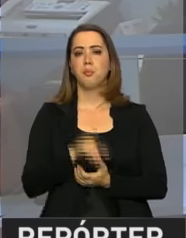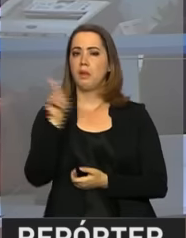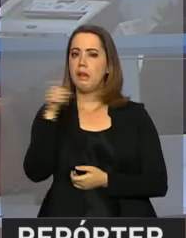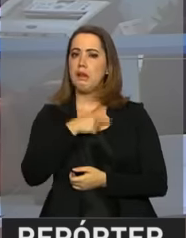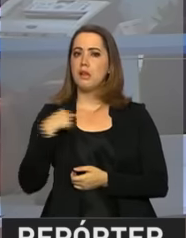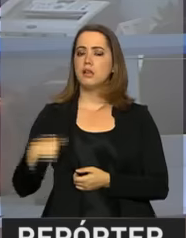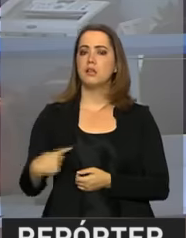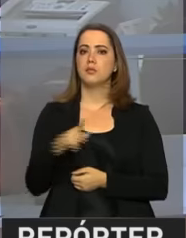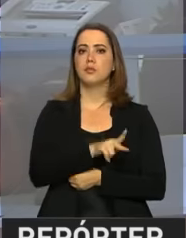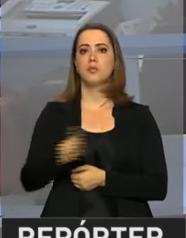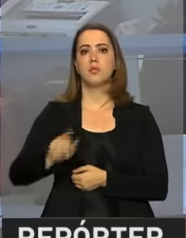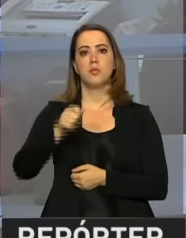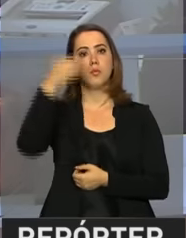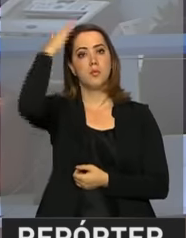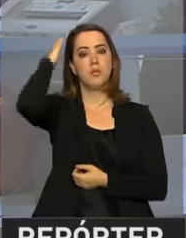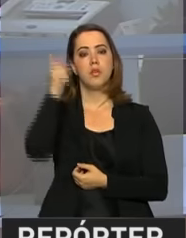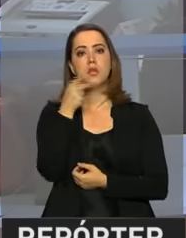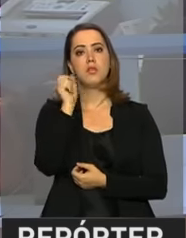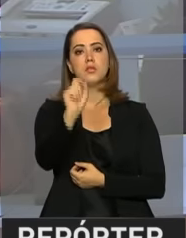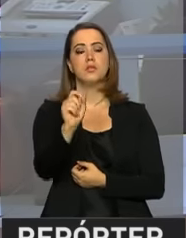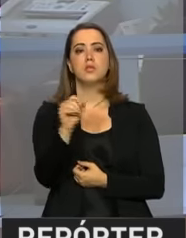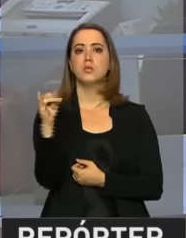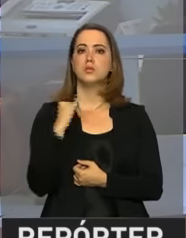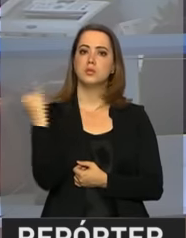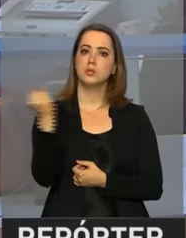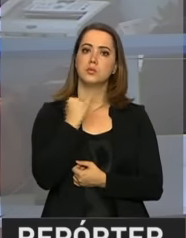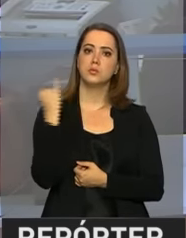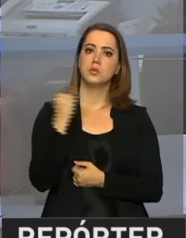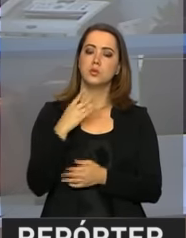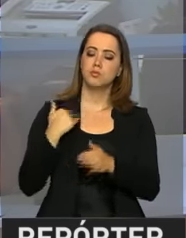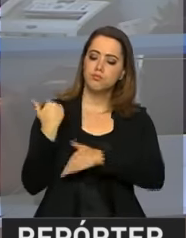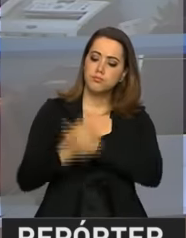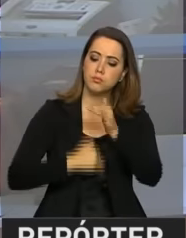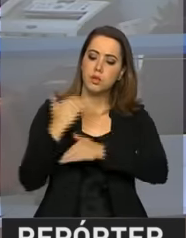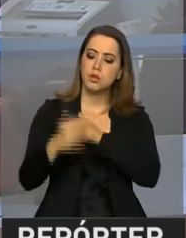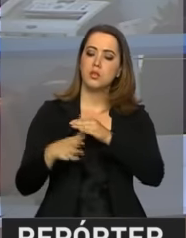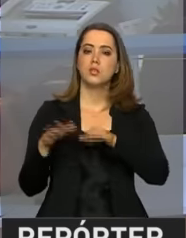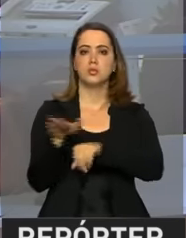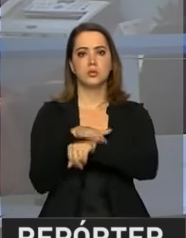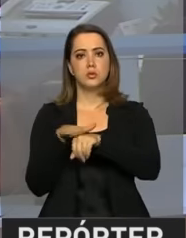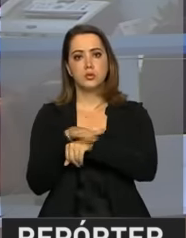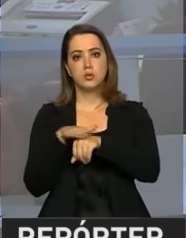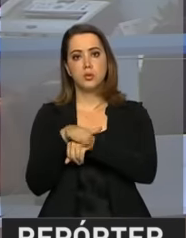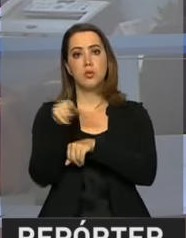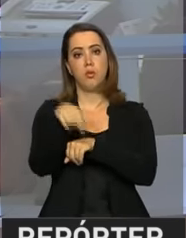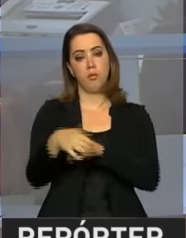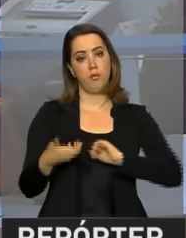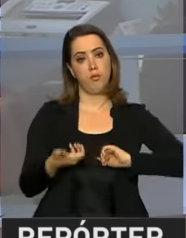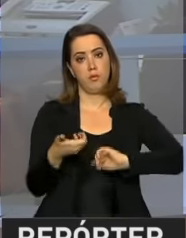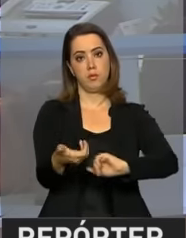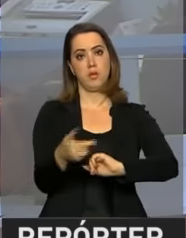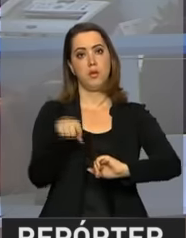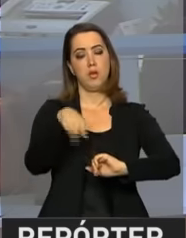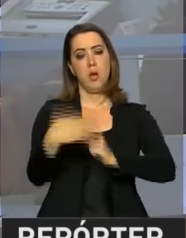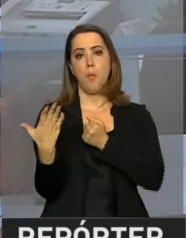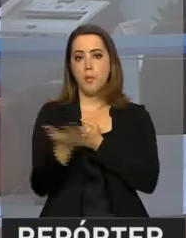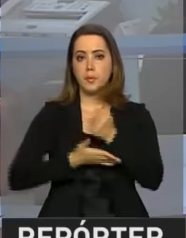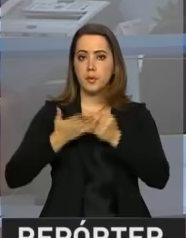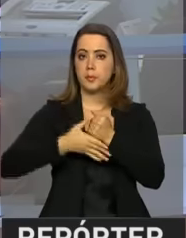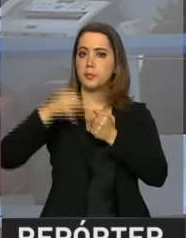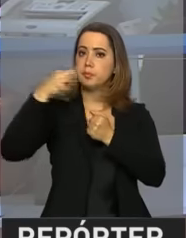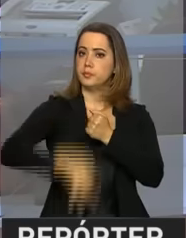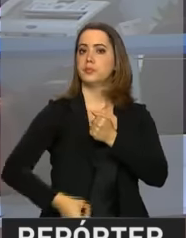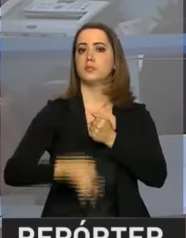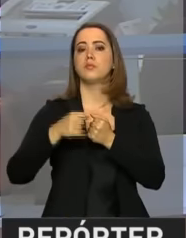China, o presidente Michel Temer falou sobre a importância de se manter o diálogo com o Congresso. Segundo ele, com uma base sólida,